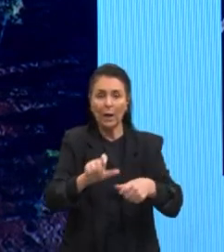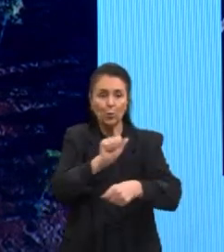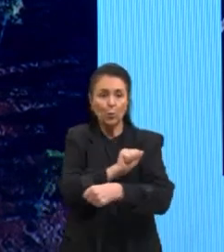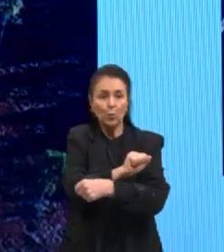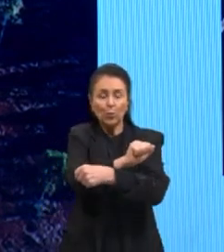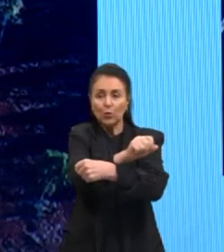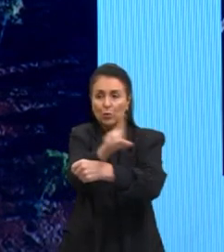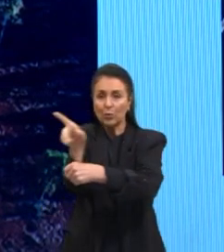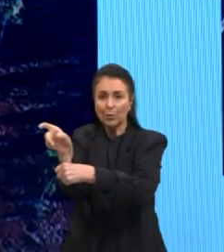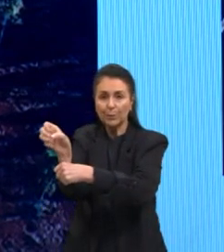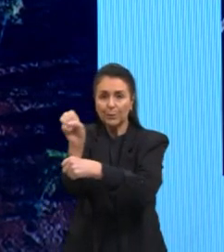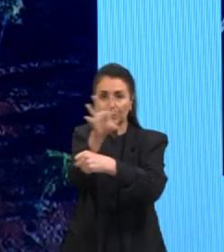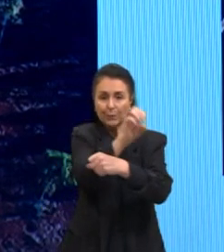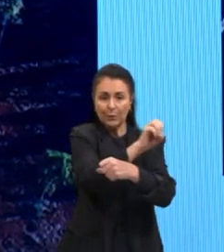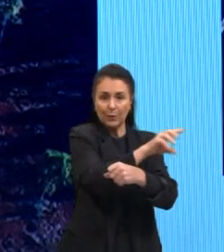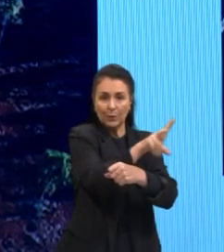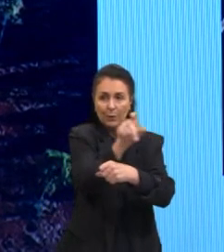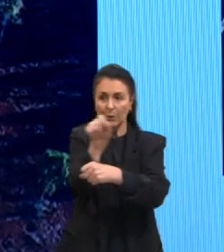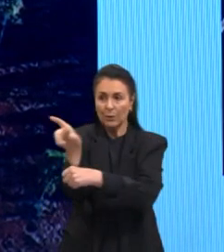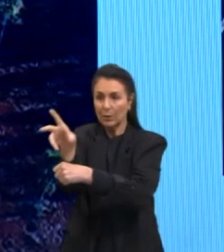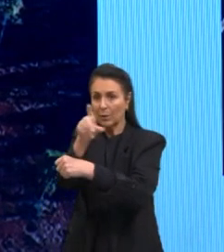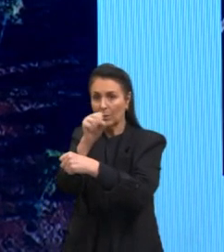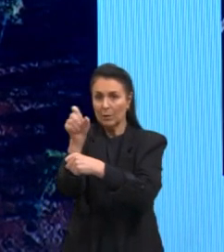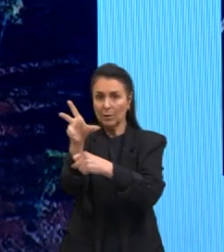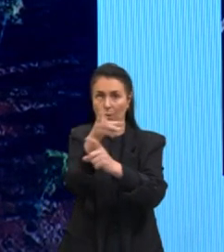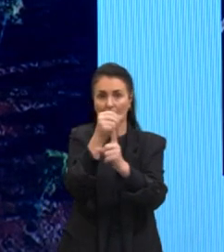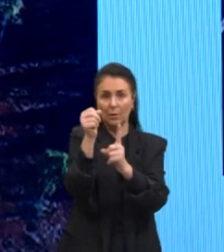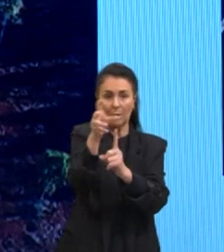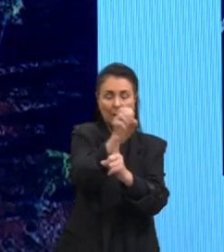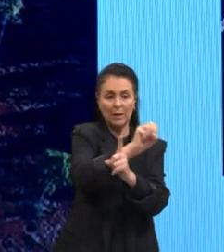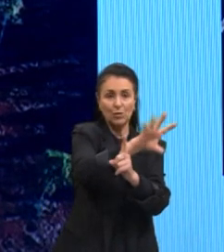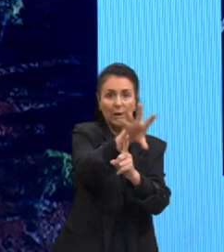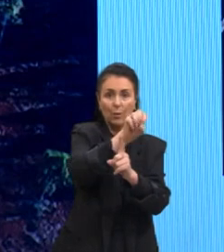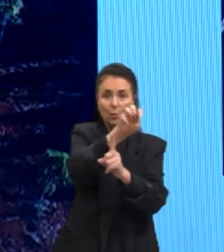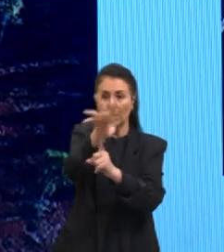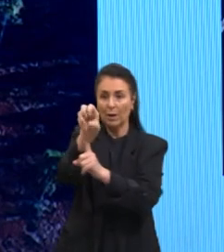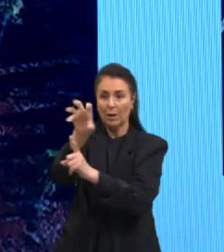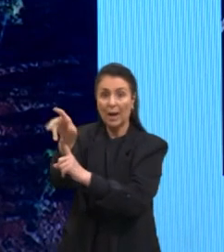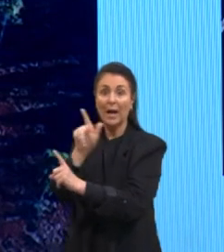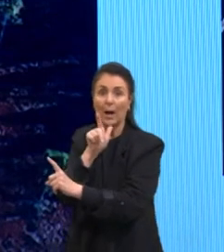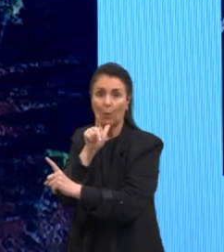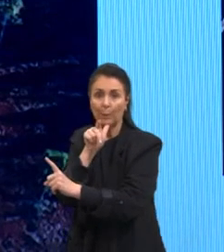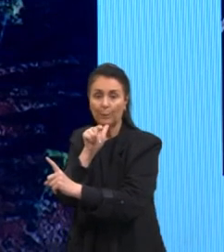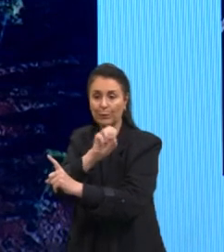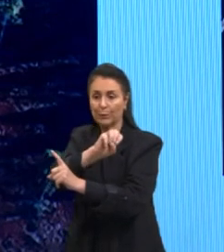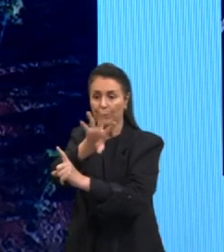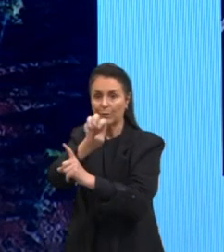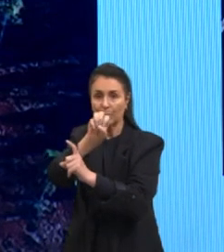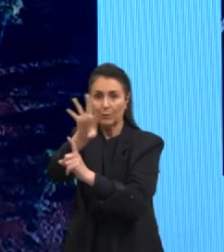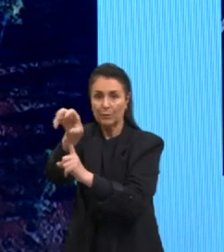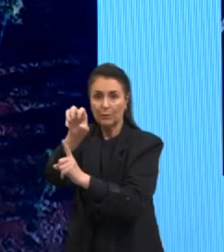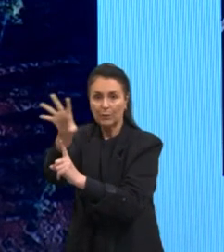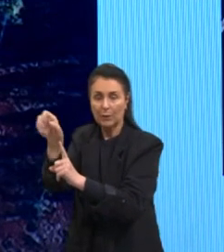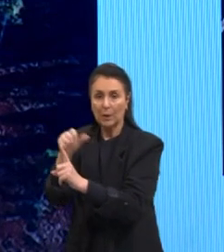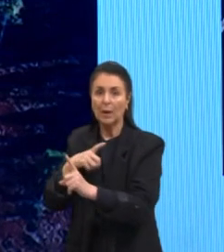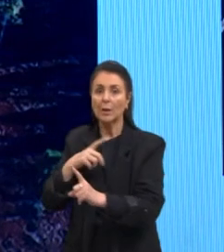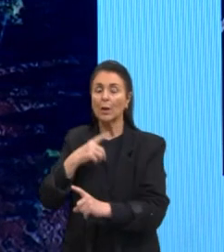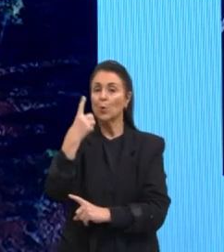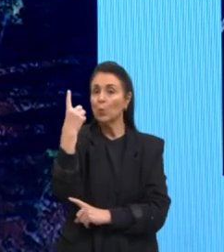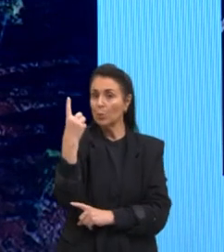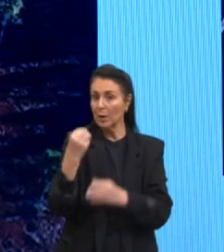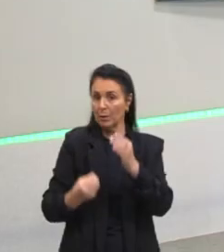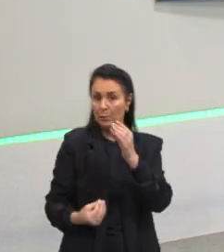certo a biodiversidade foi provavelmente bem devastada né então tu tem aqui só a monocultura